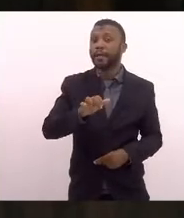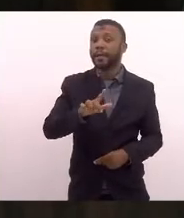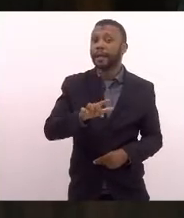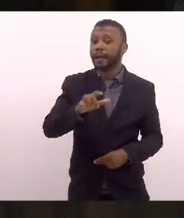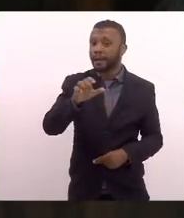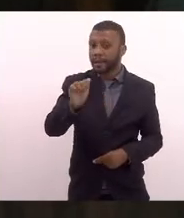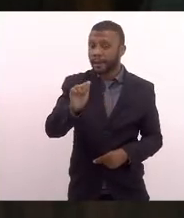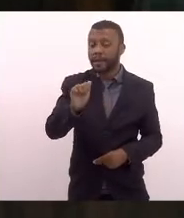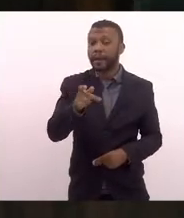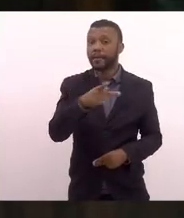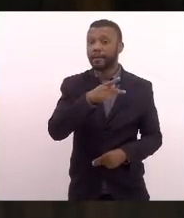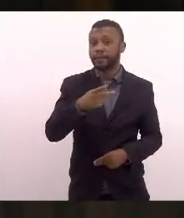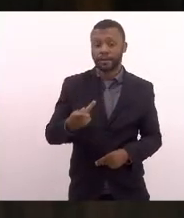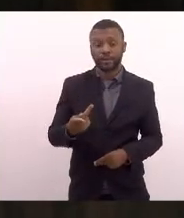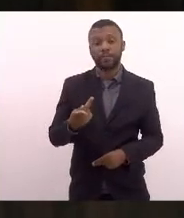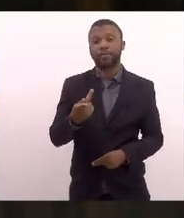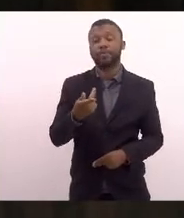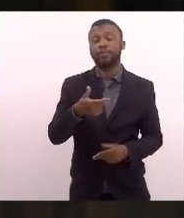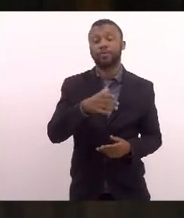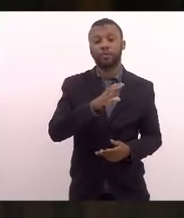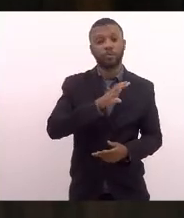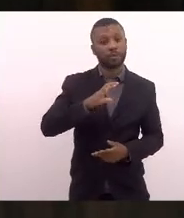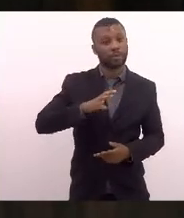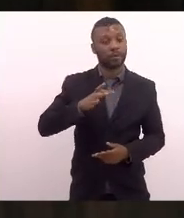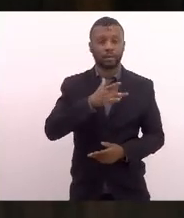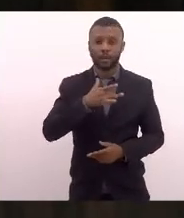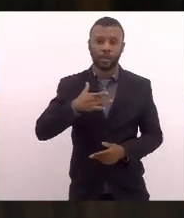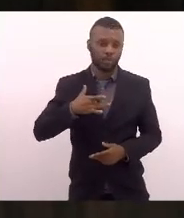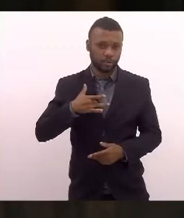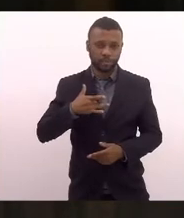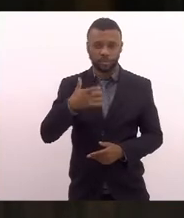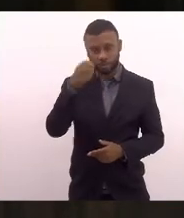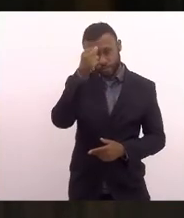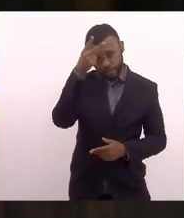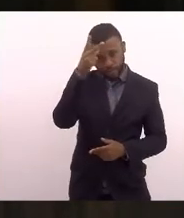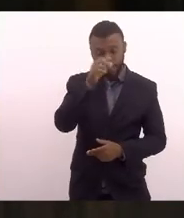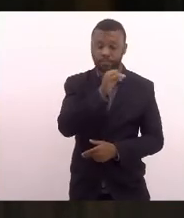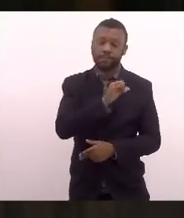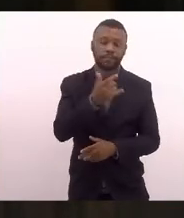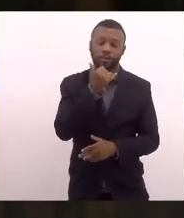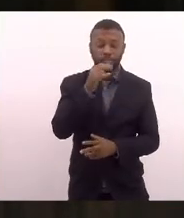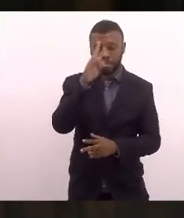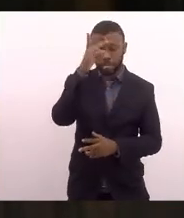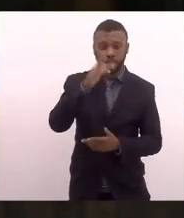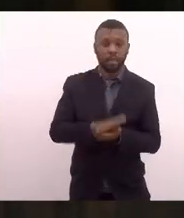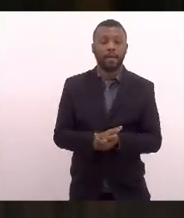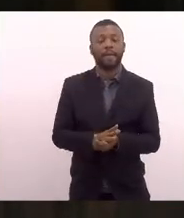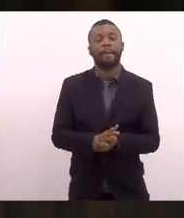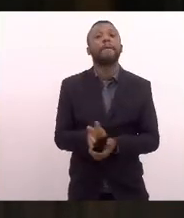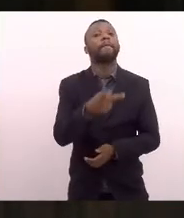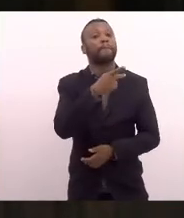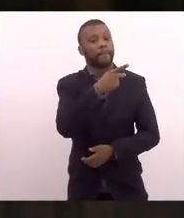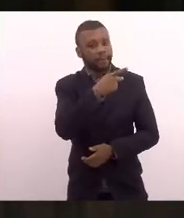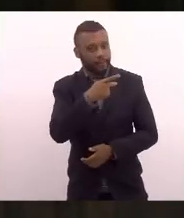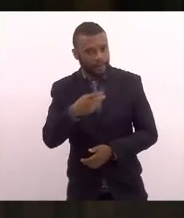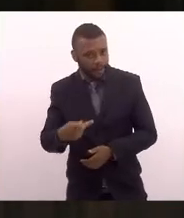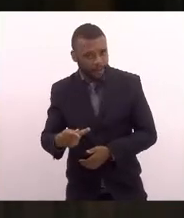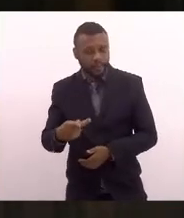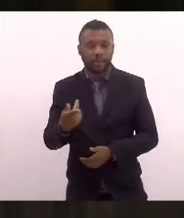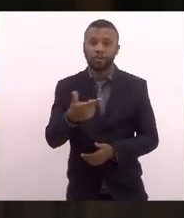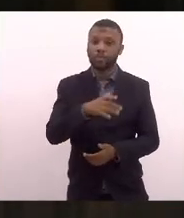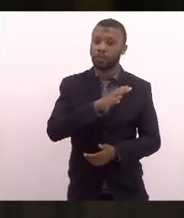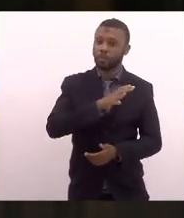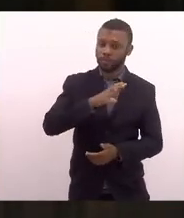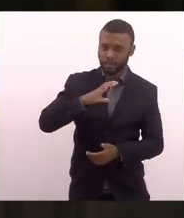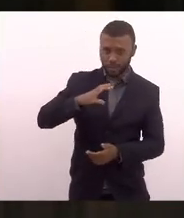do IASERJ, Conselho de Saúde do município do Rio de Janeiro, presidente do Conselho de Saúde do município do Rio de Janeiro